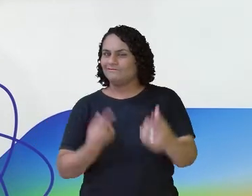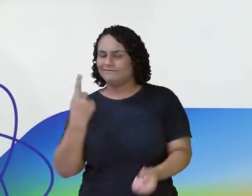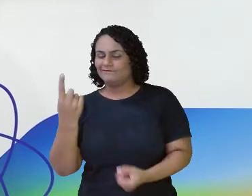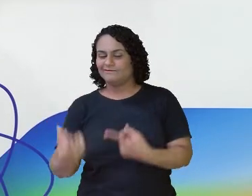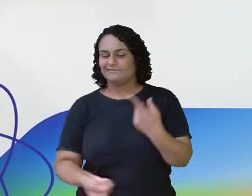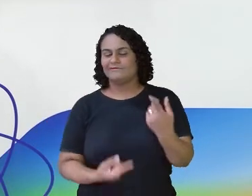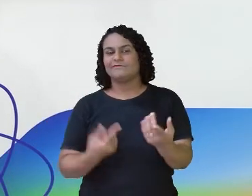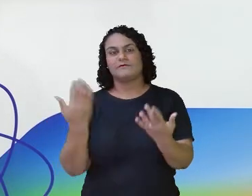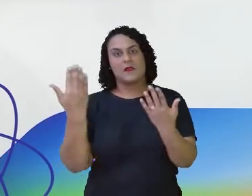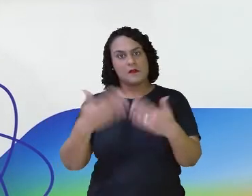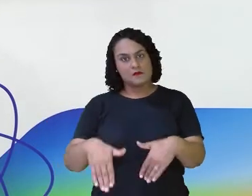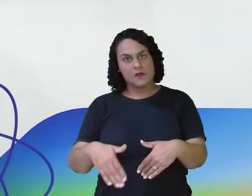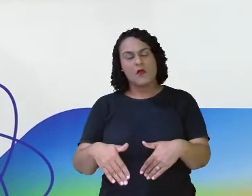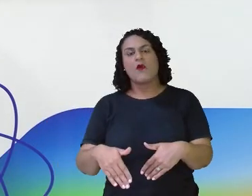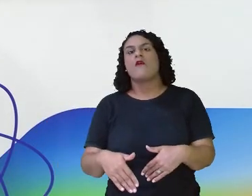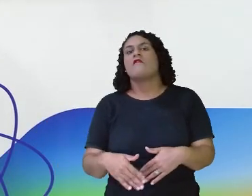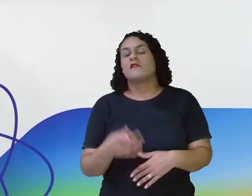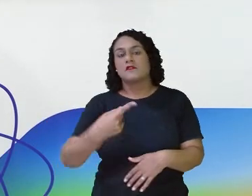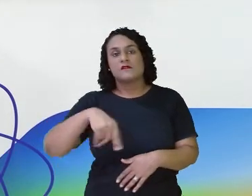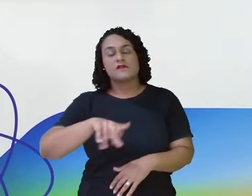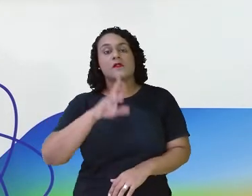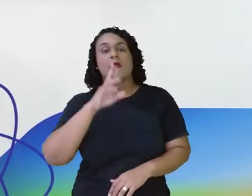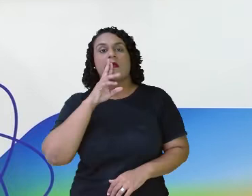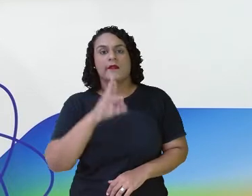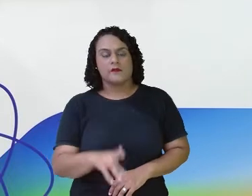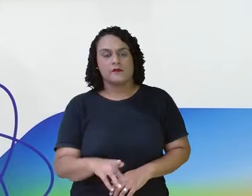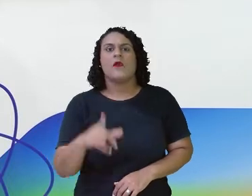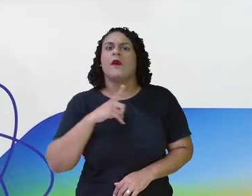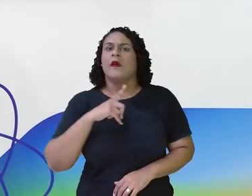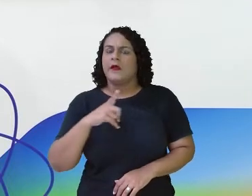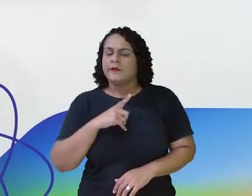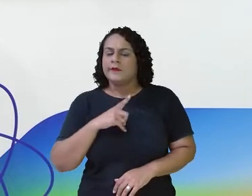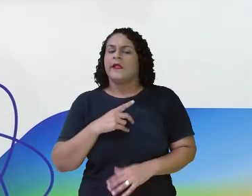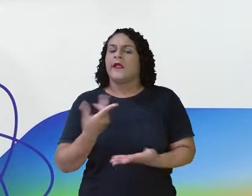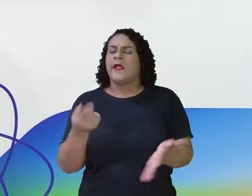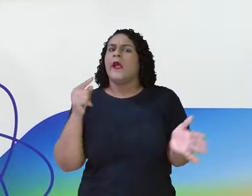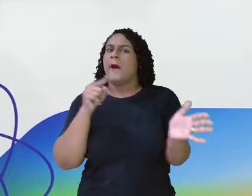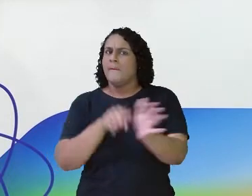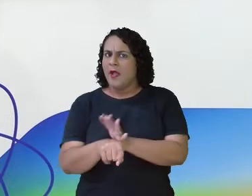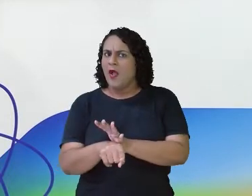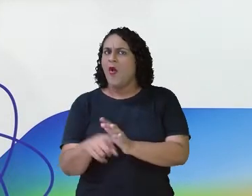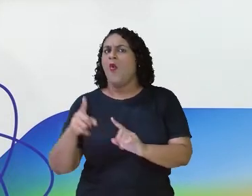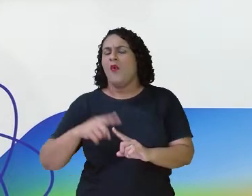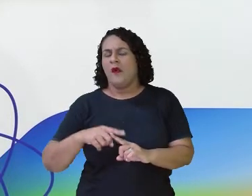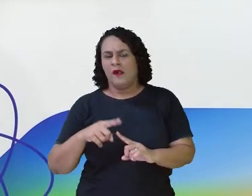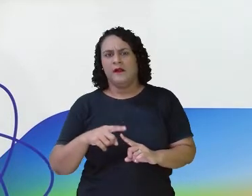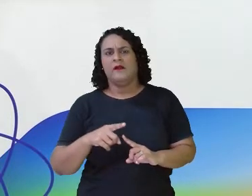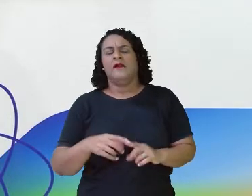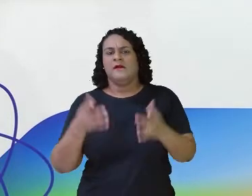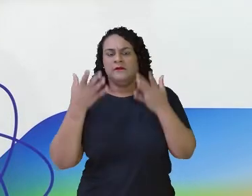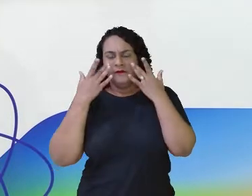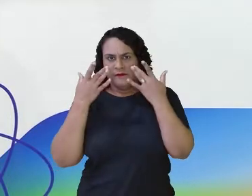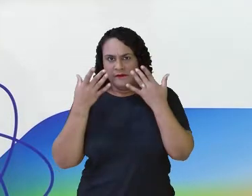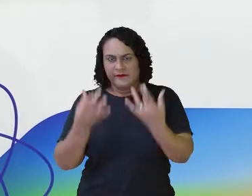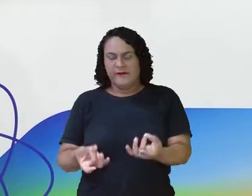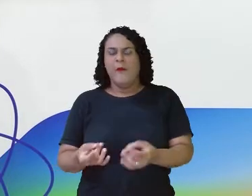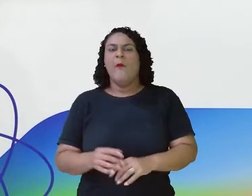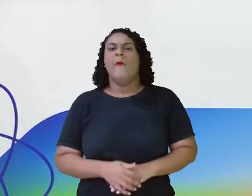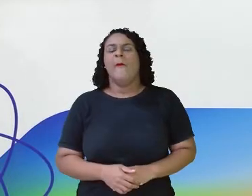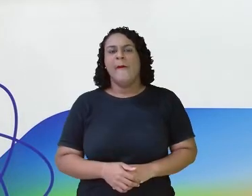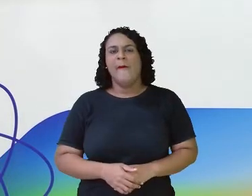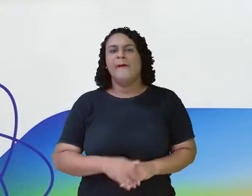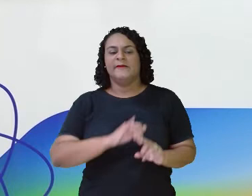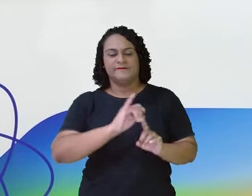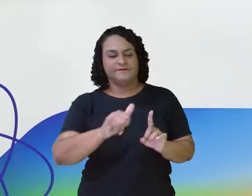provinhas externas que vocês sempre fazem, não é? Vem esse tipo de questão, então é bom ficar atento. O narrador